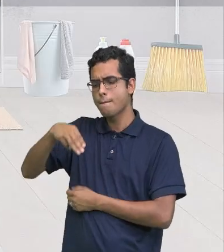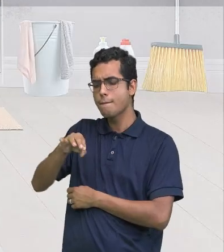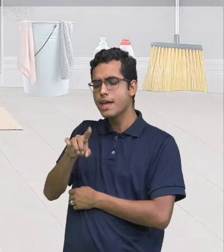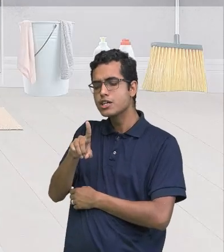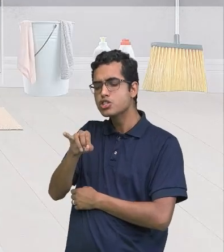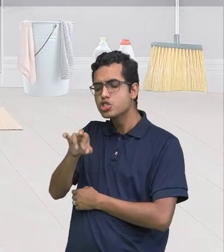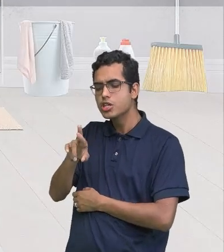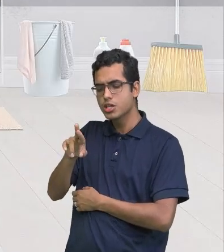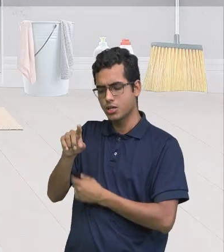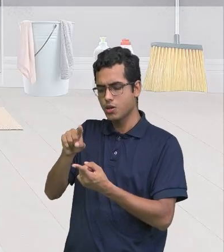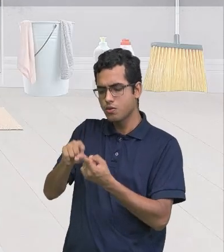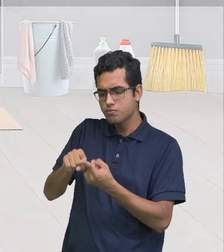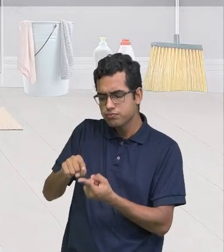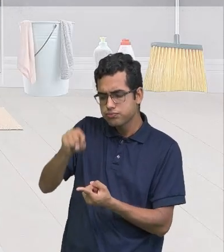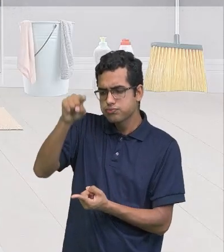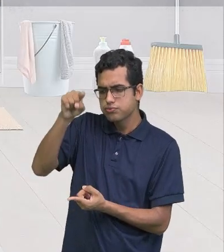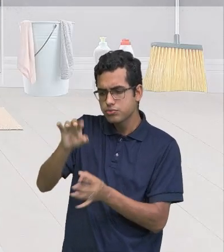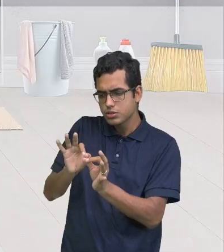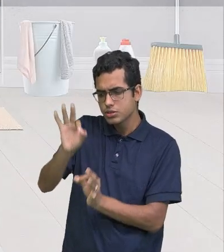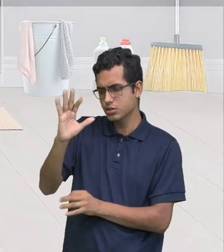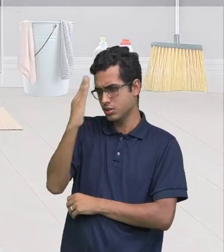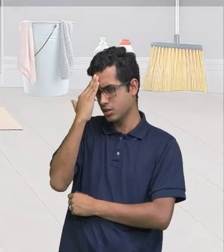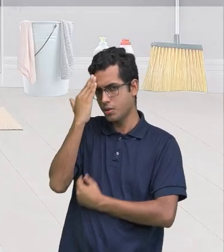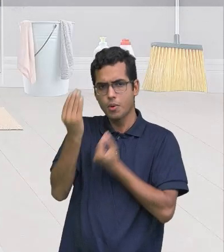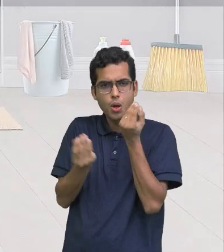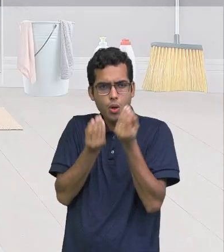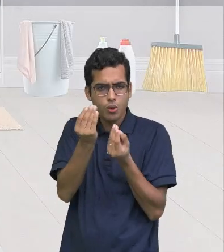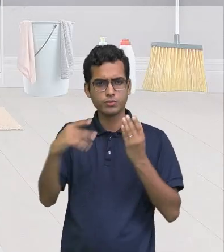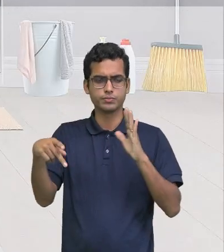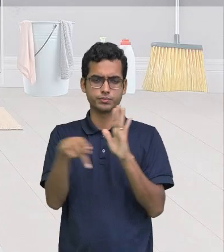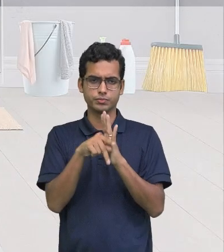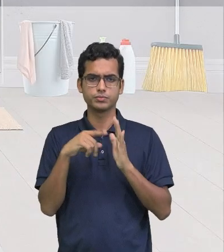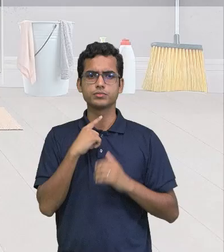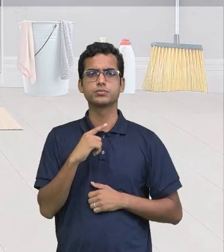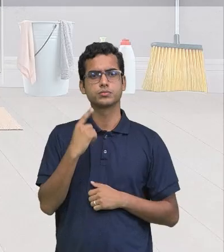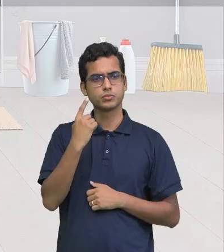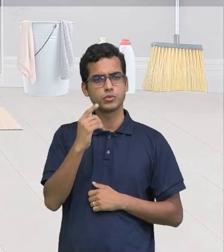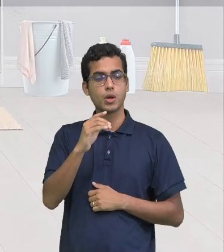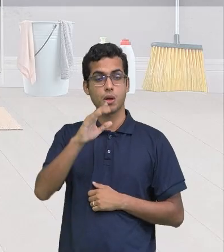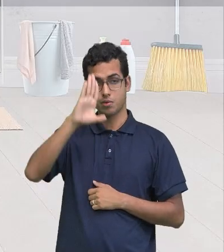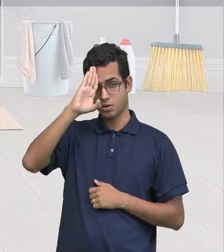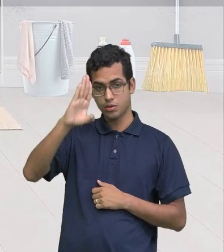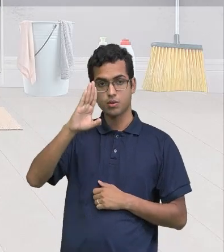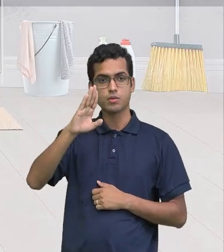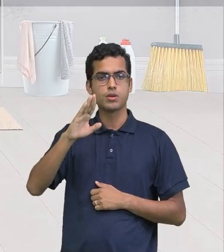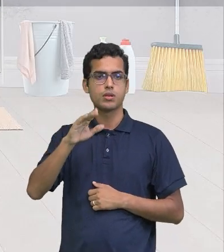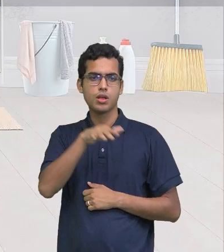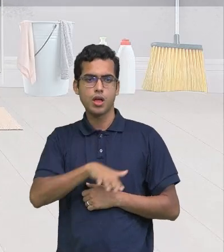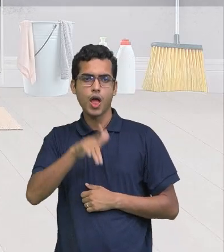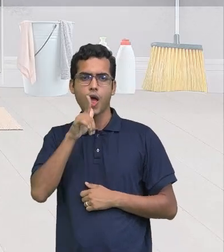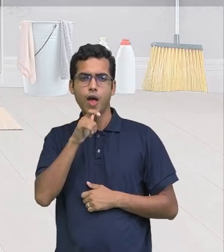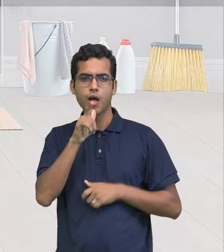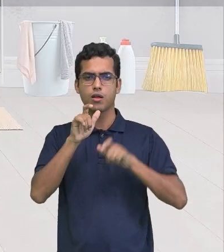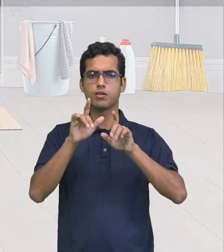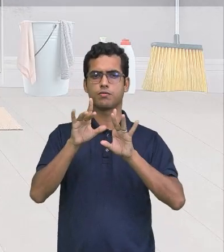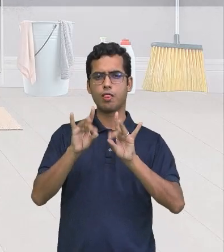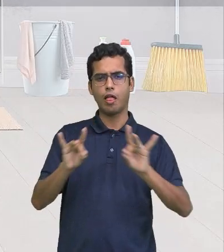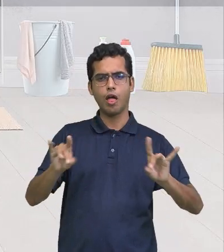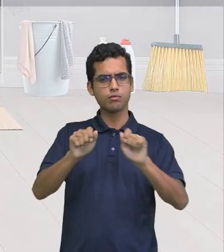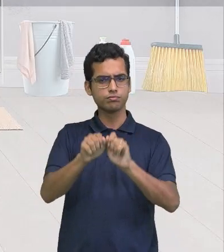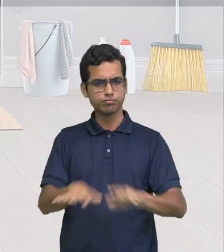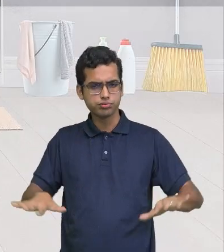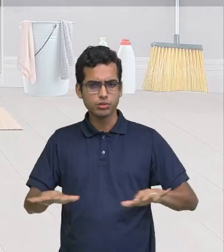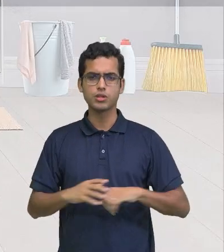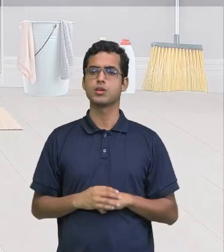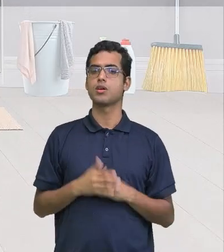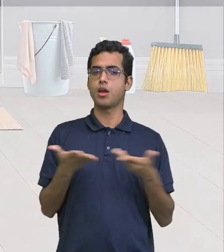é? Ou seja, esse espaço aí ocupado por um algo, especialmente por líquidos. Mas já que estamos falando em volume e em